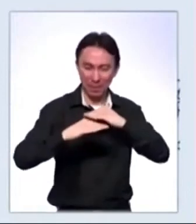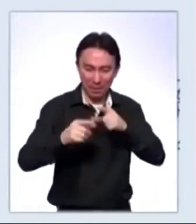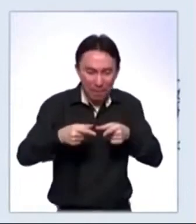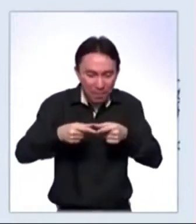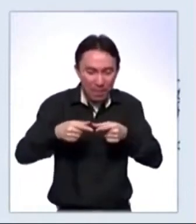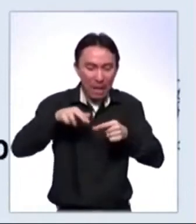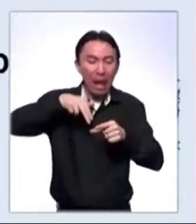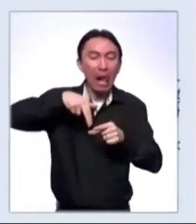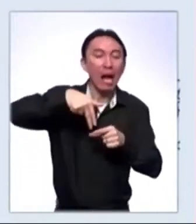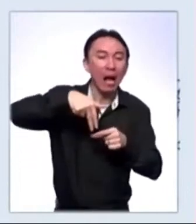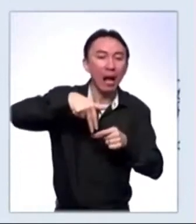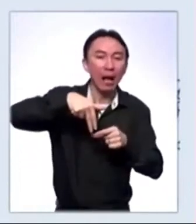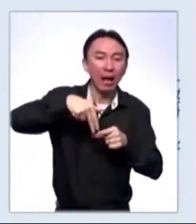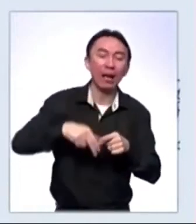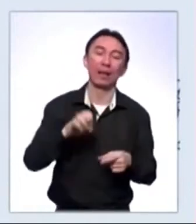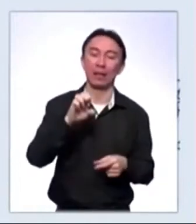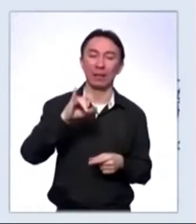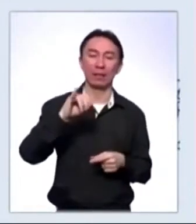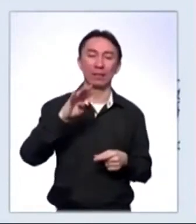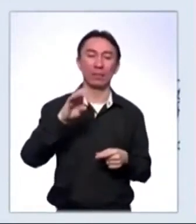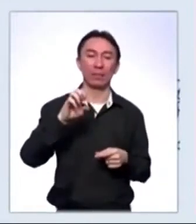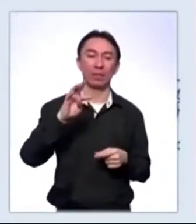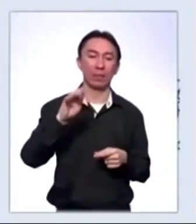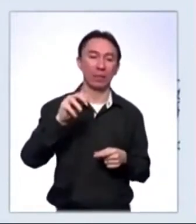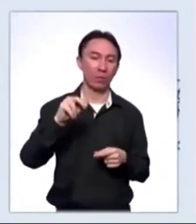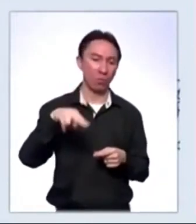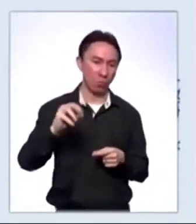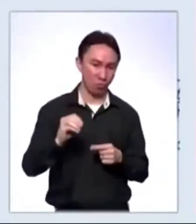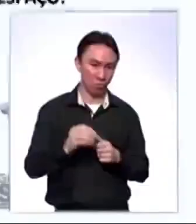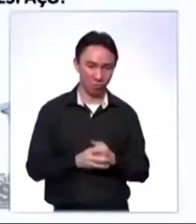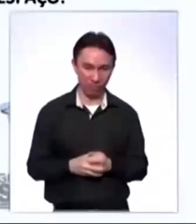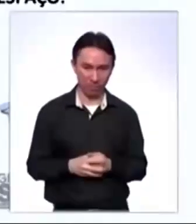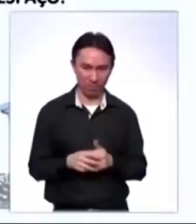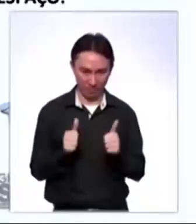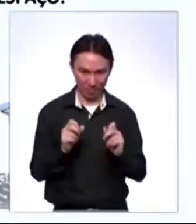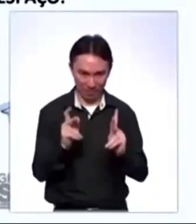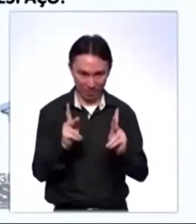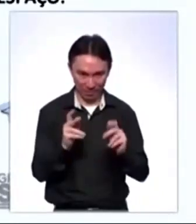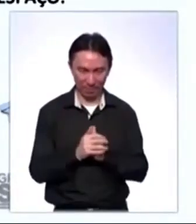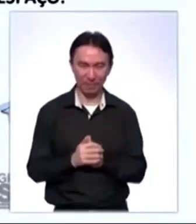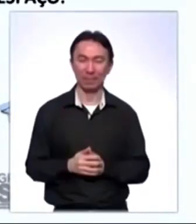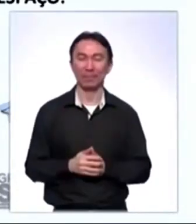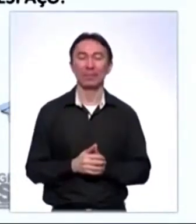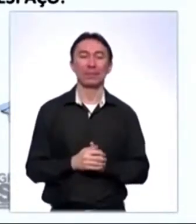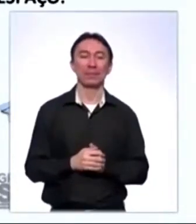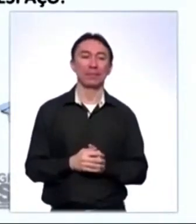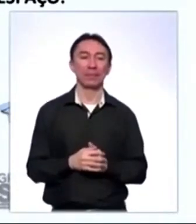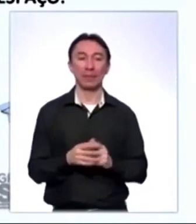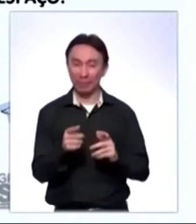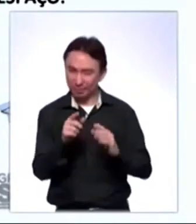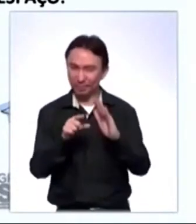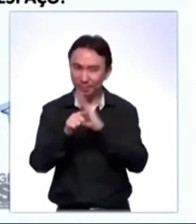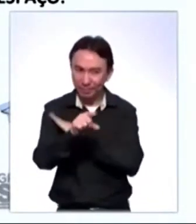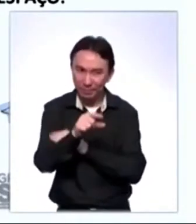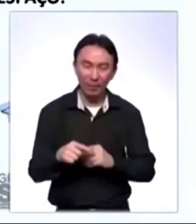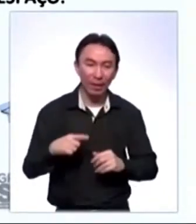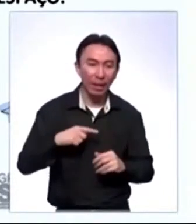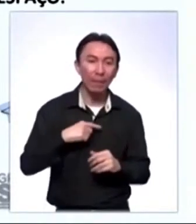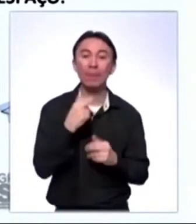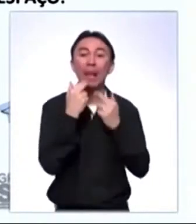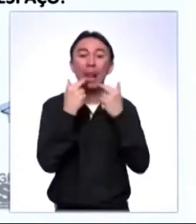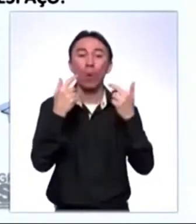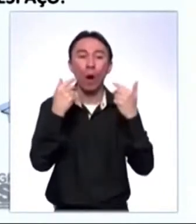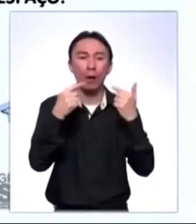pontinha. Esse é um palco elisabetano. Certo? Muito bem. Na linguagem específica do